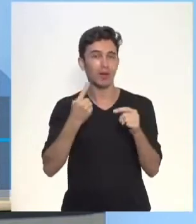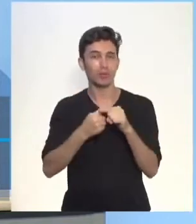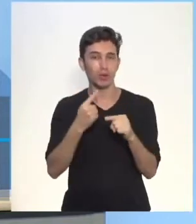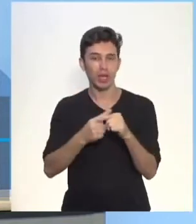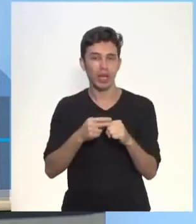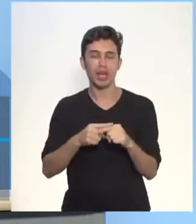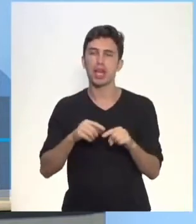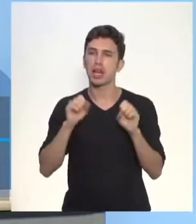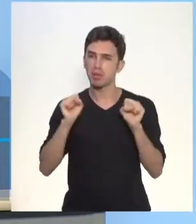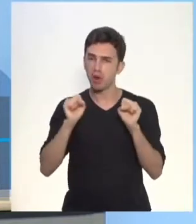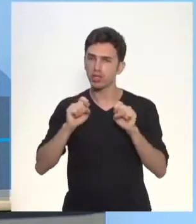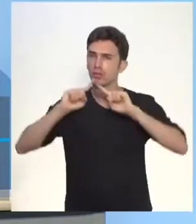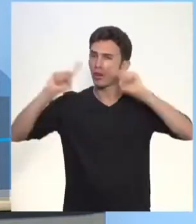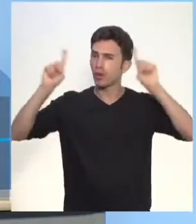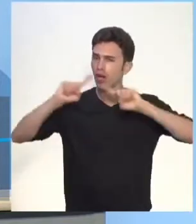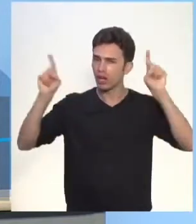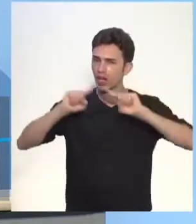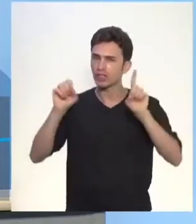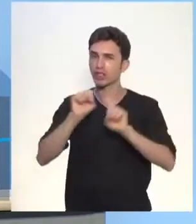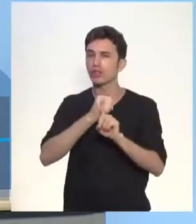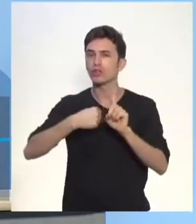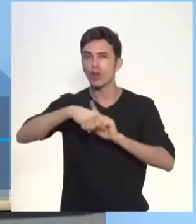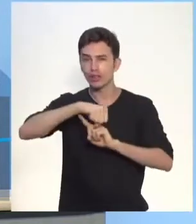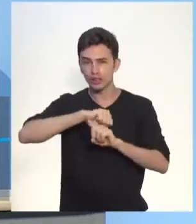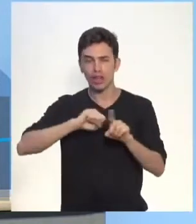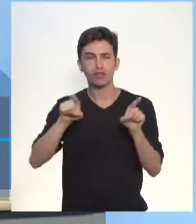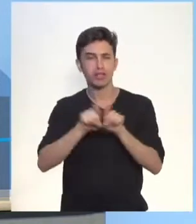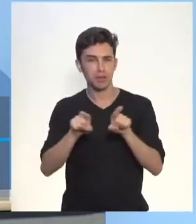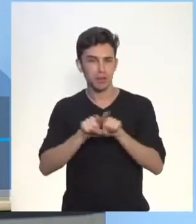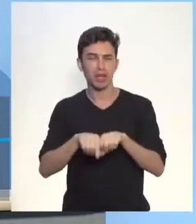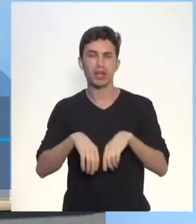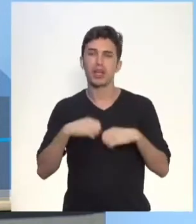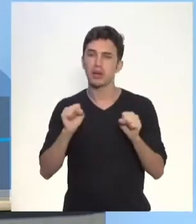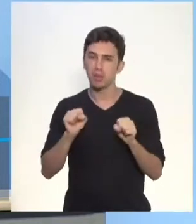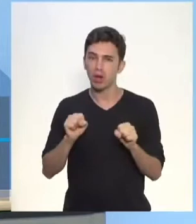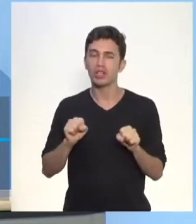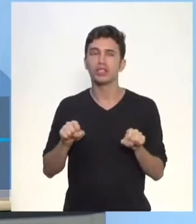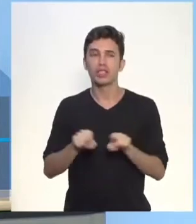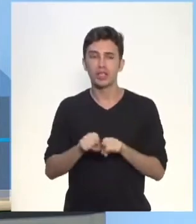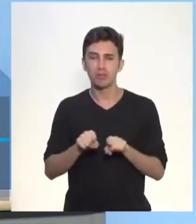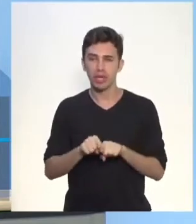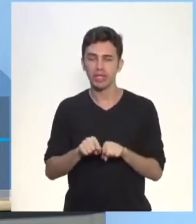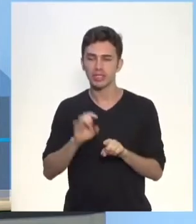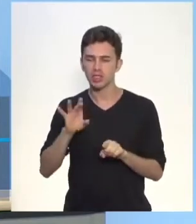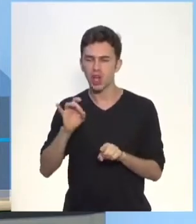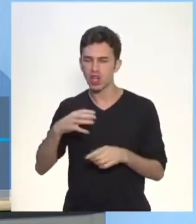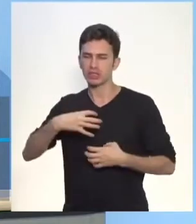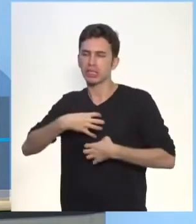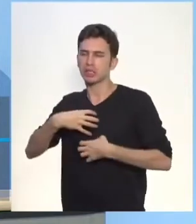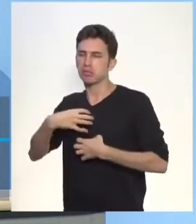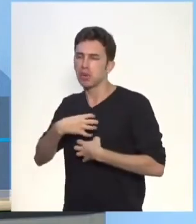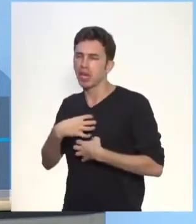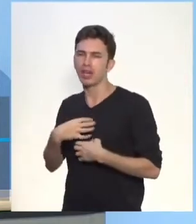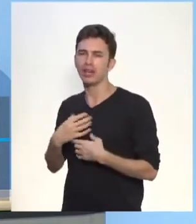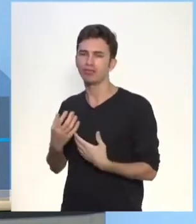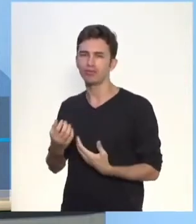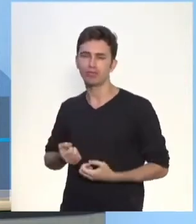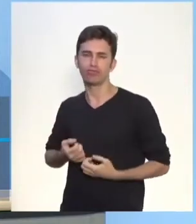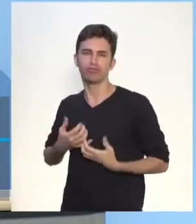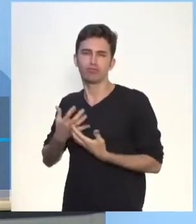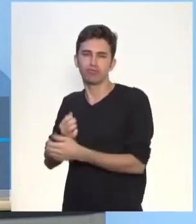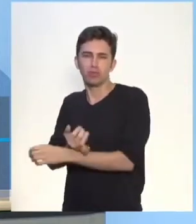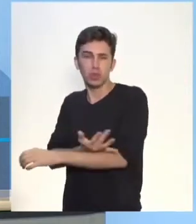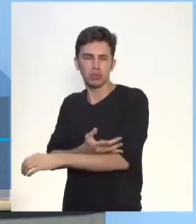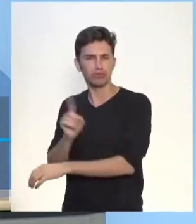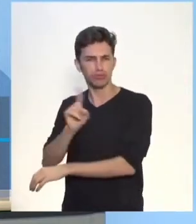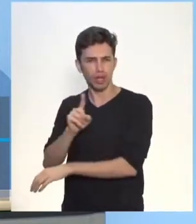poema não é somente algo bonito ou sentimentos, sensações. Então, poema pode ser ou abranger qualquer tipo de situação.